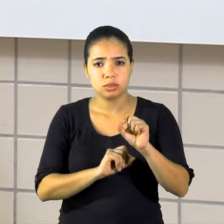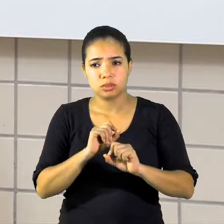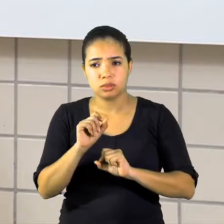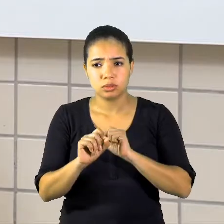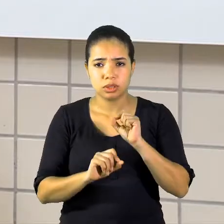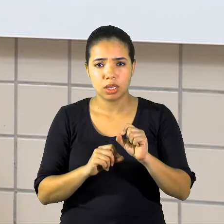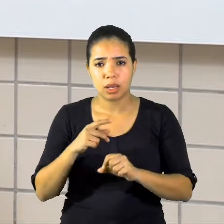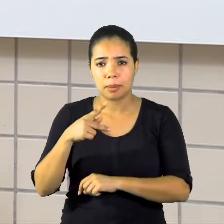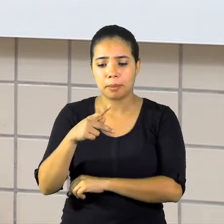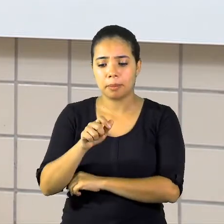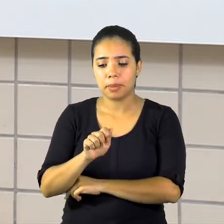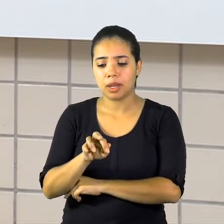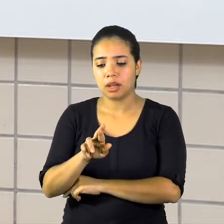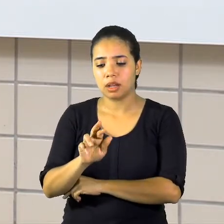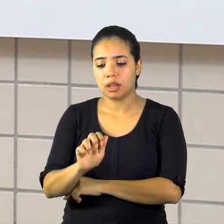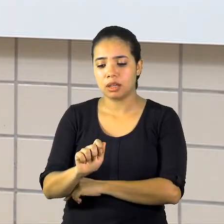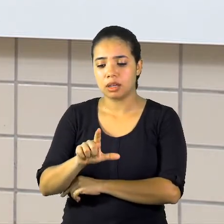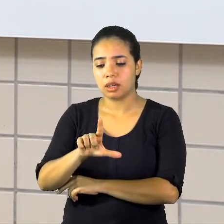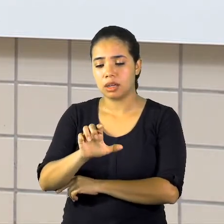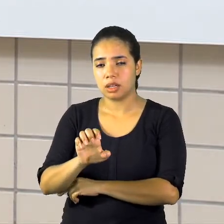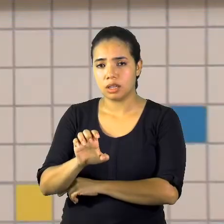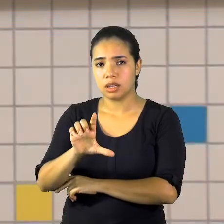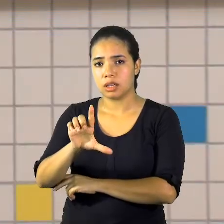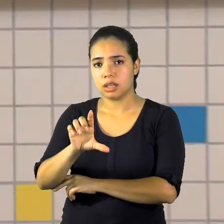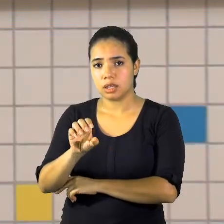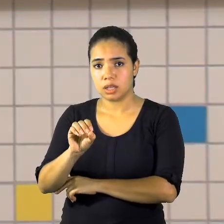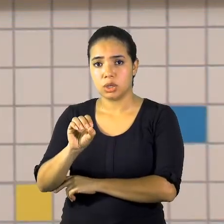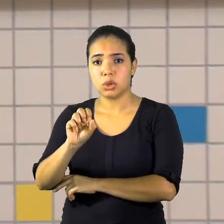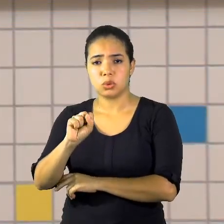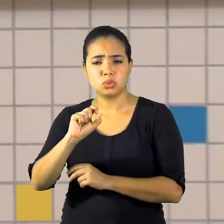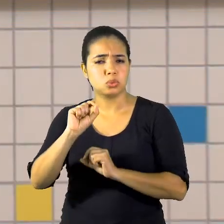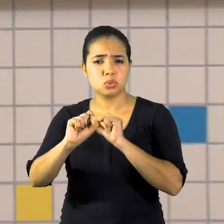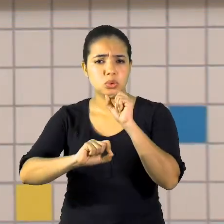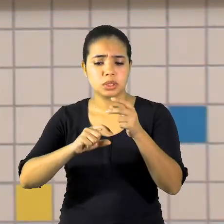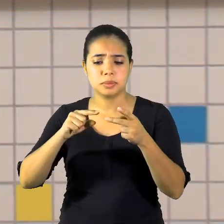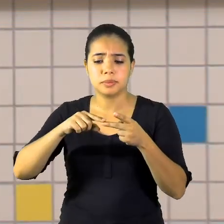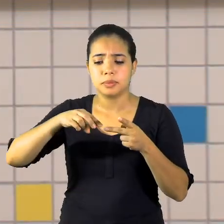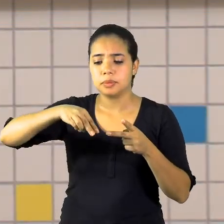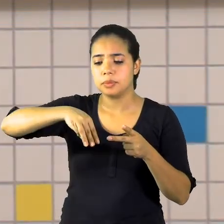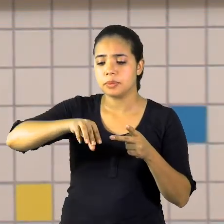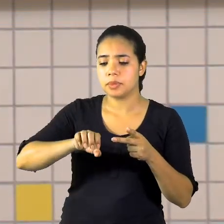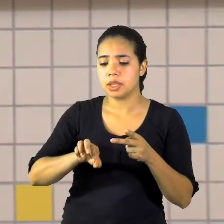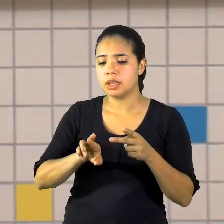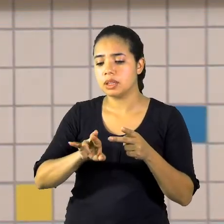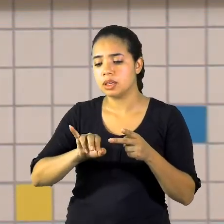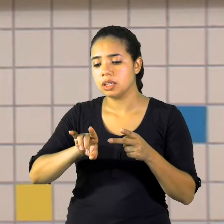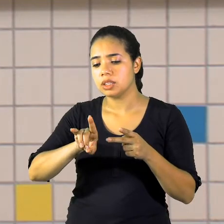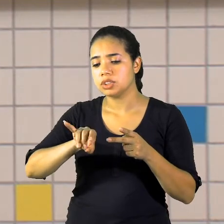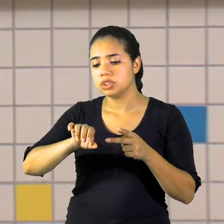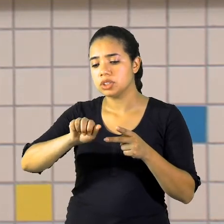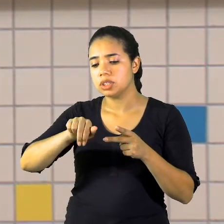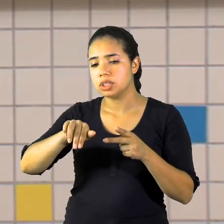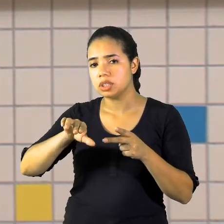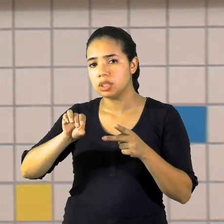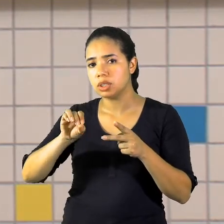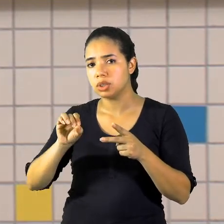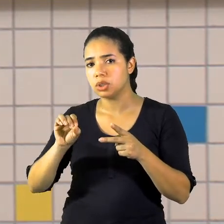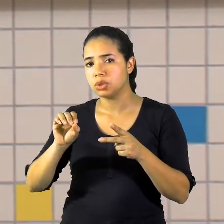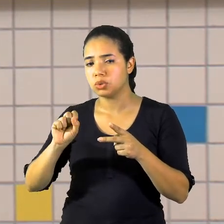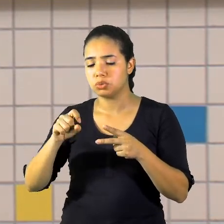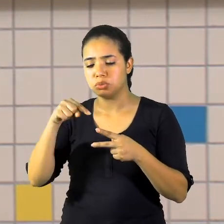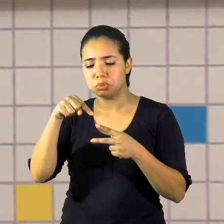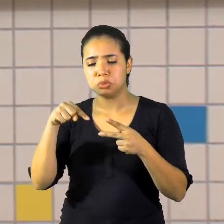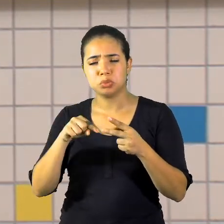paralelos e os meridianos? Aí a gente vai usar um pouco da ideia da latitude e da longitude, na verdade